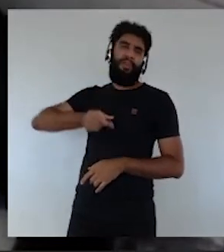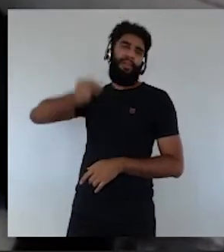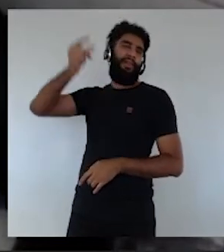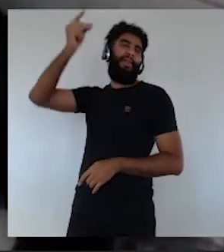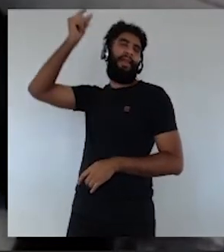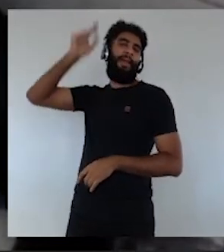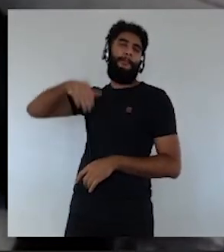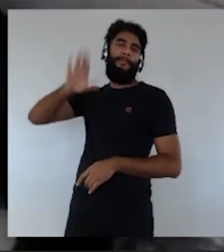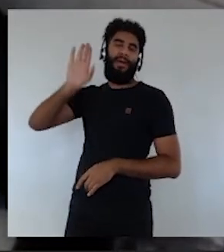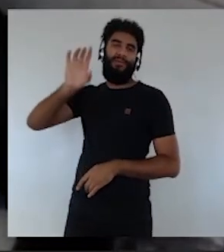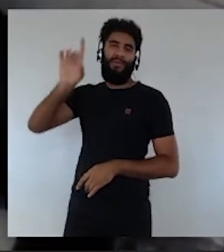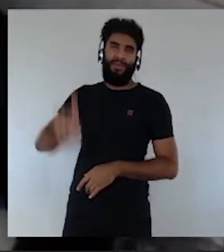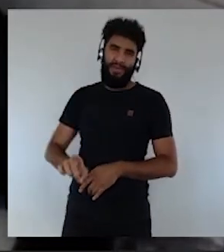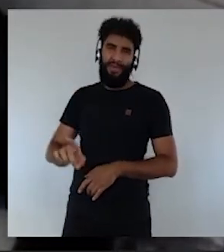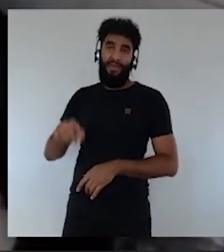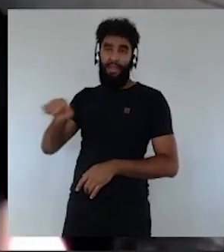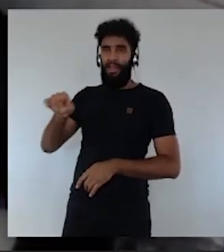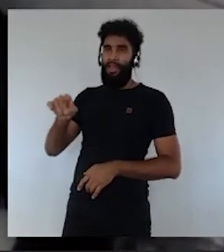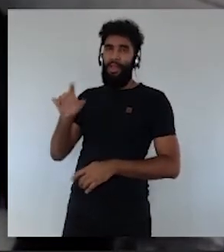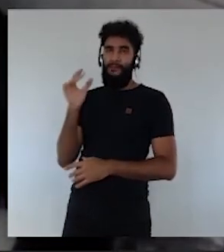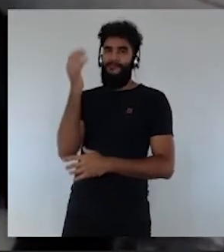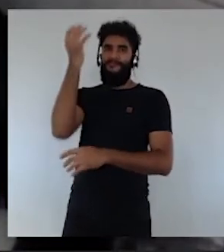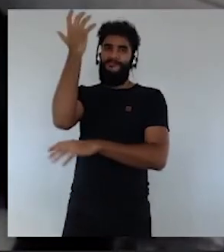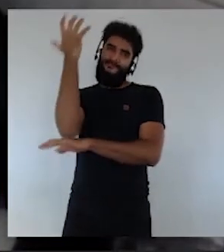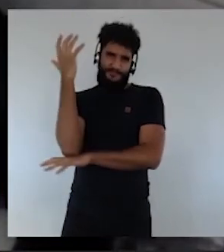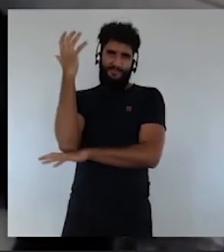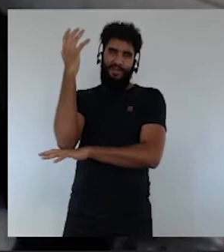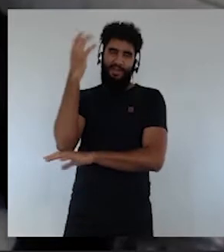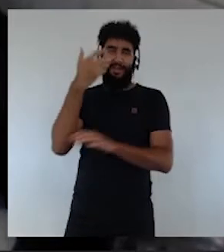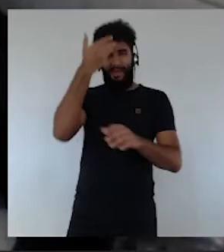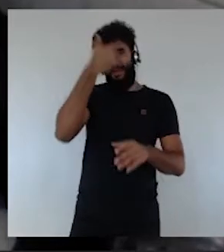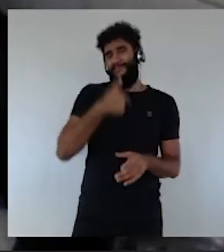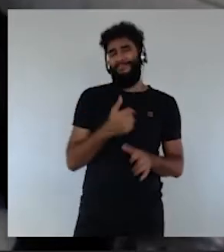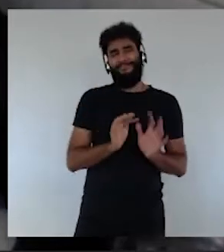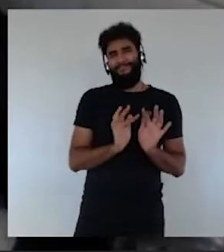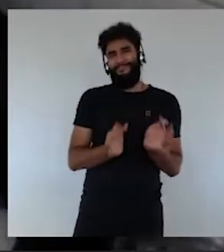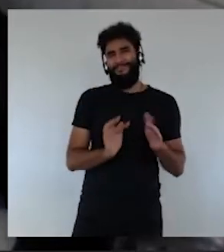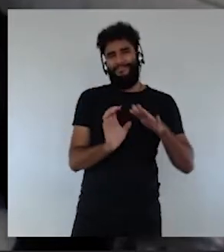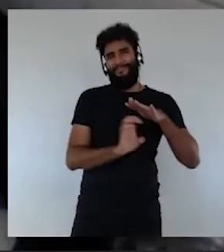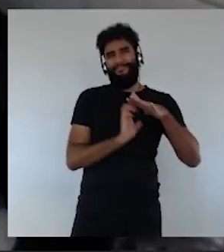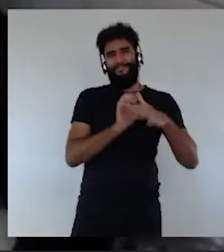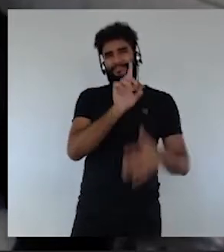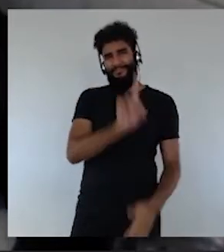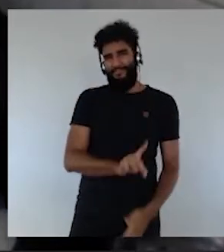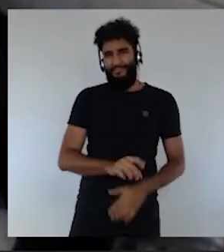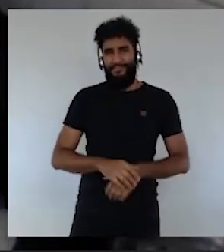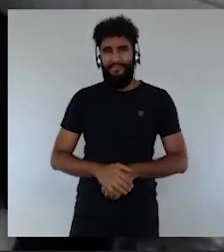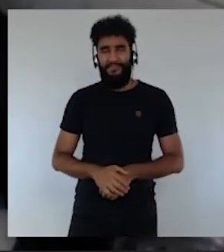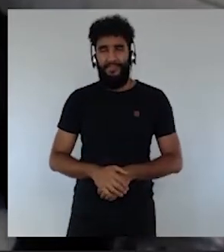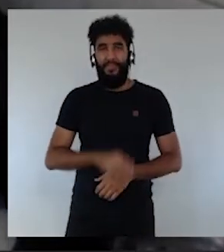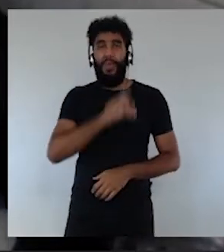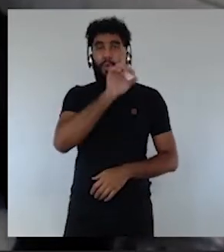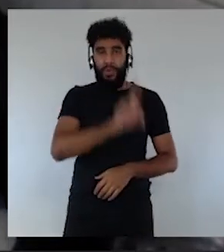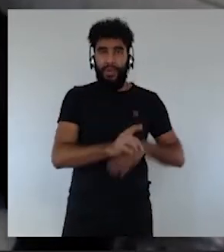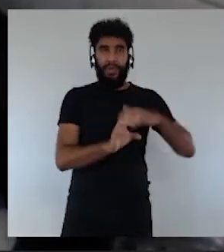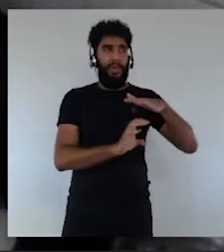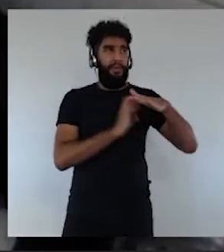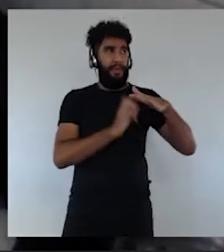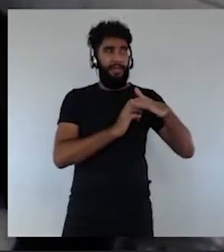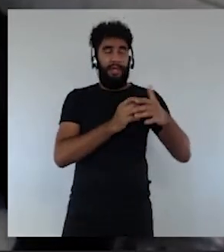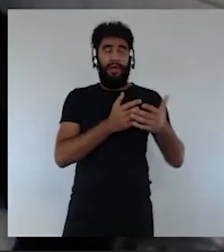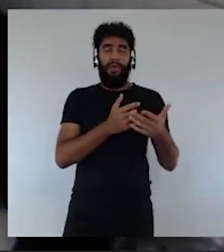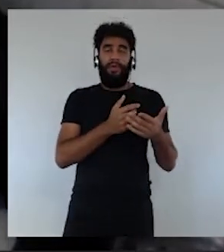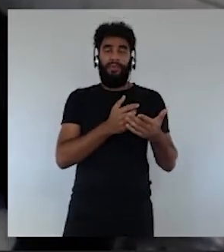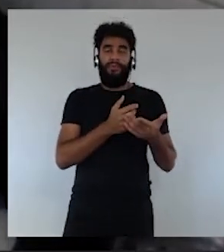nós todos nos abeberamos todas as vezes que buscamos os conceitos. Mas para o direito empresarial, os